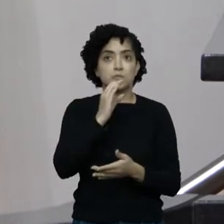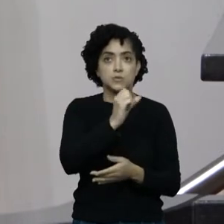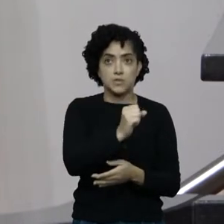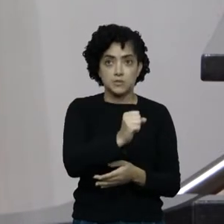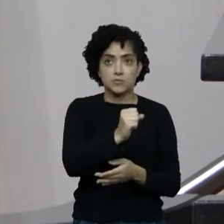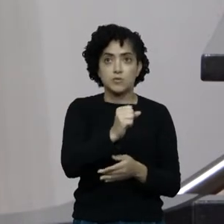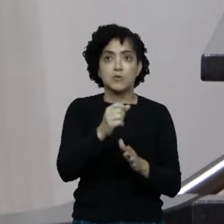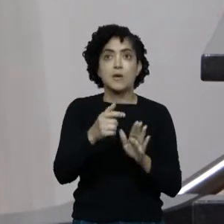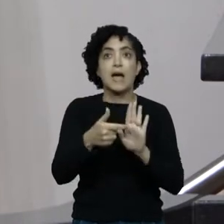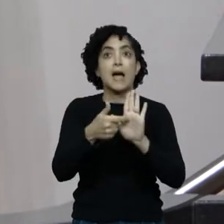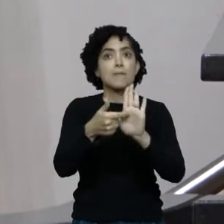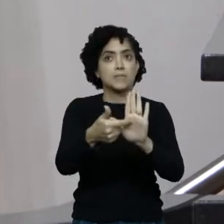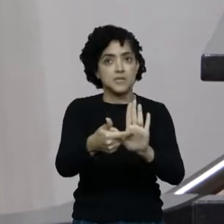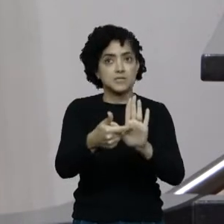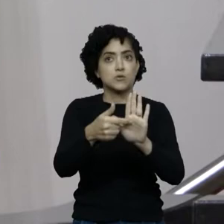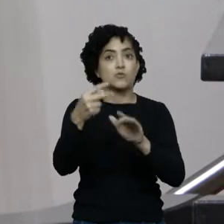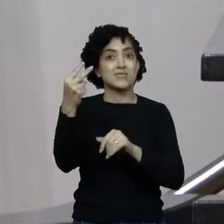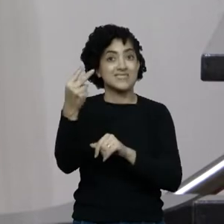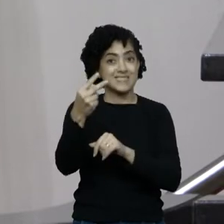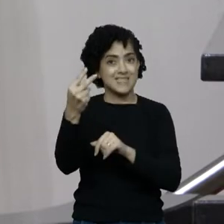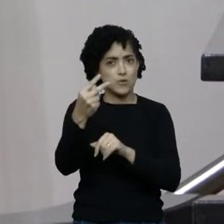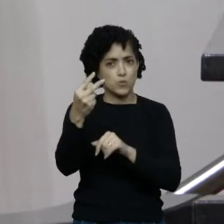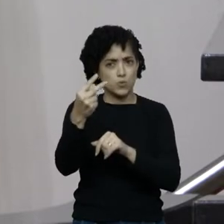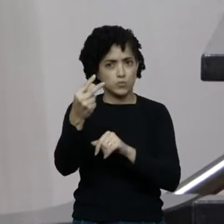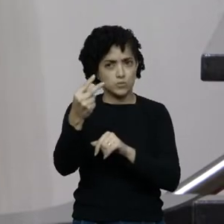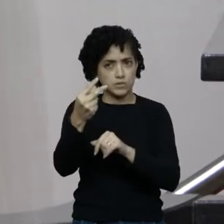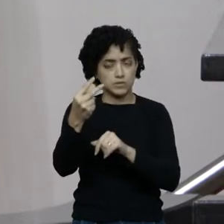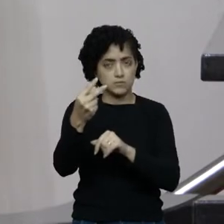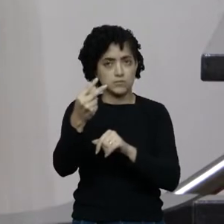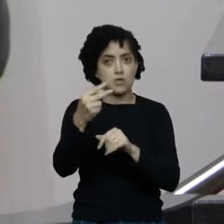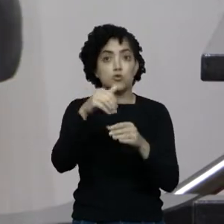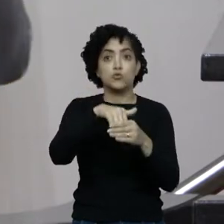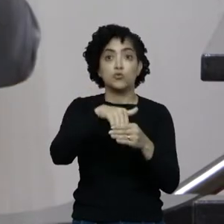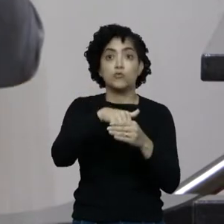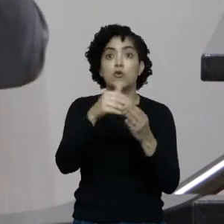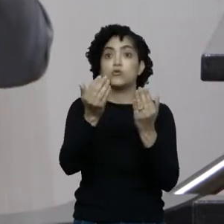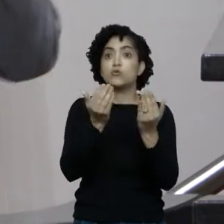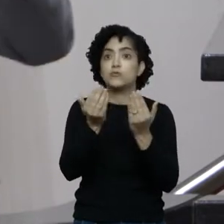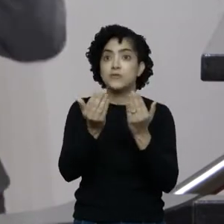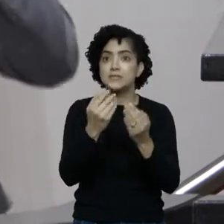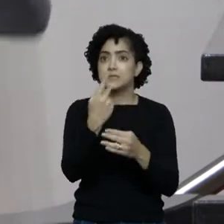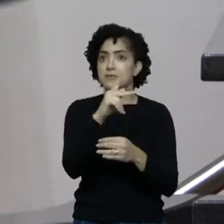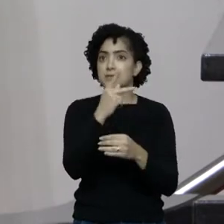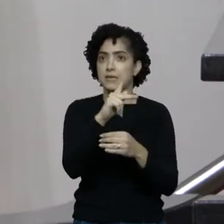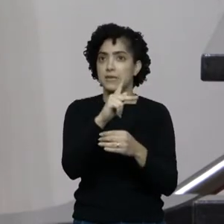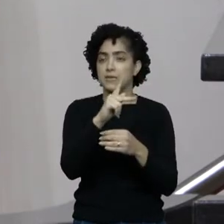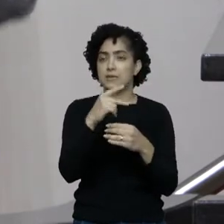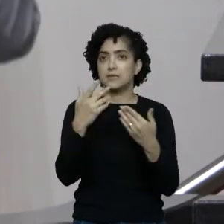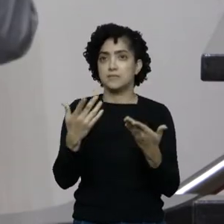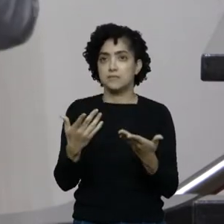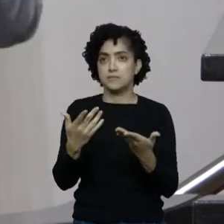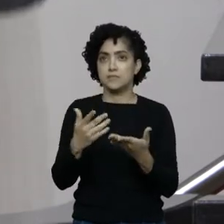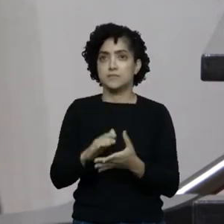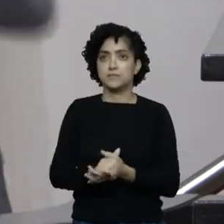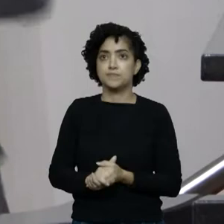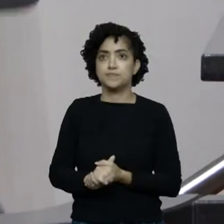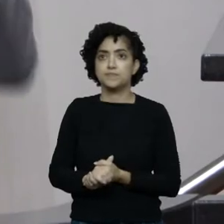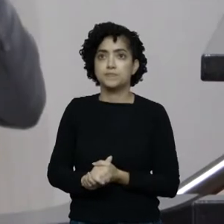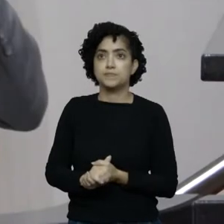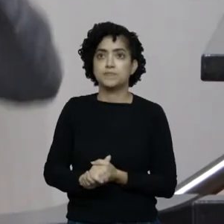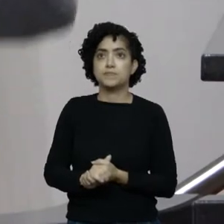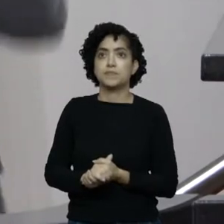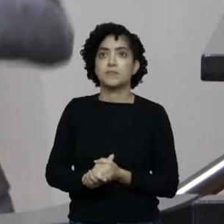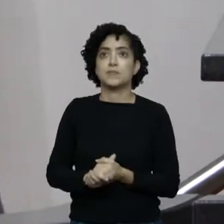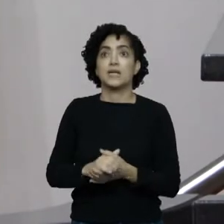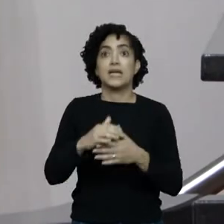apresentou a segunda versão do seu voto-vista E aí sim dizendo que a partir